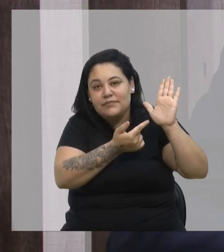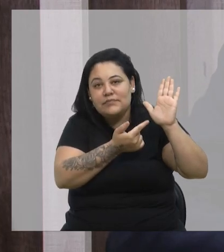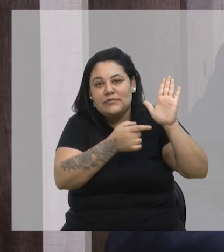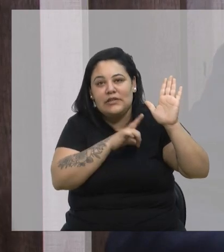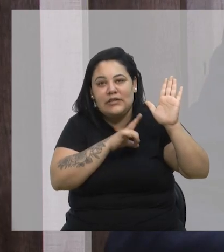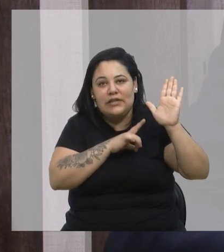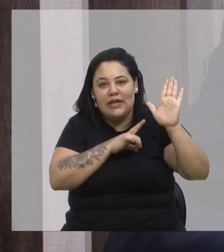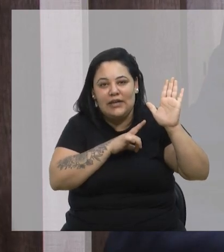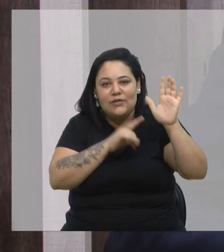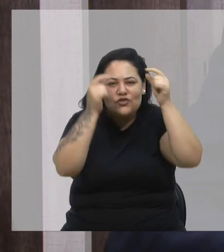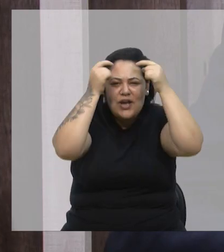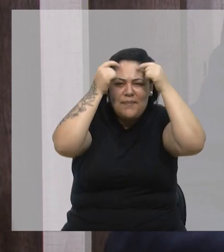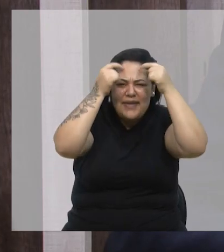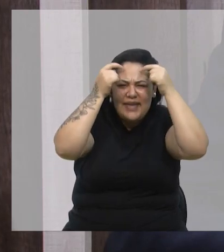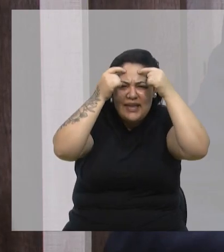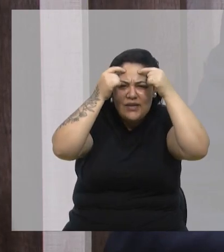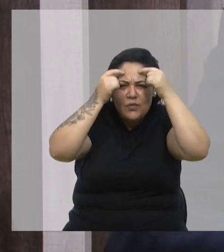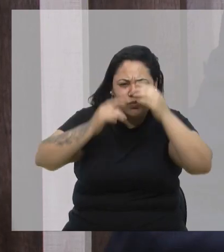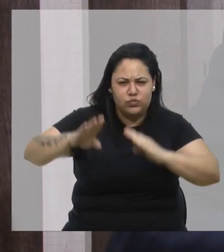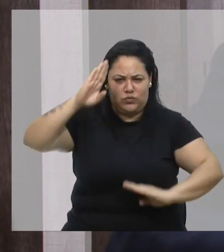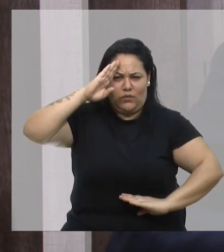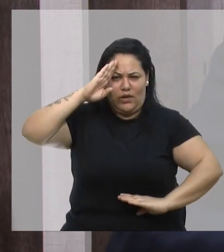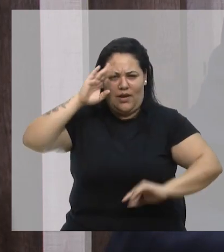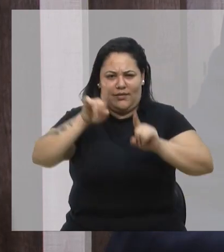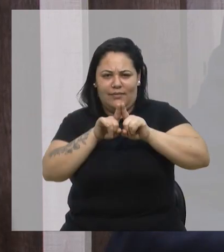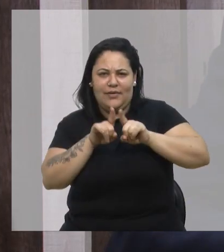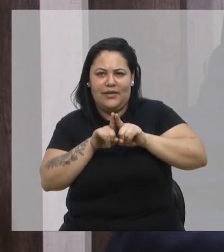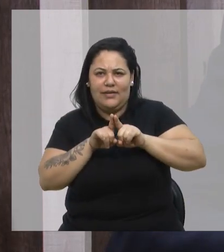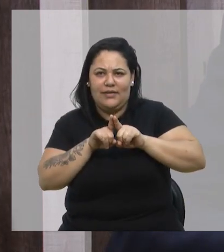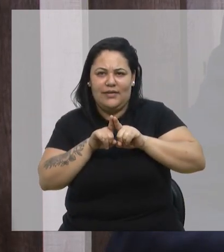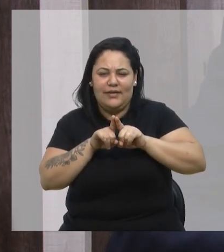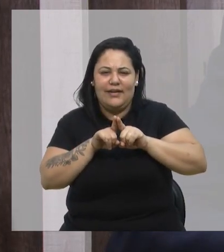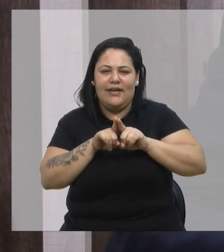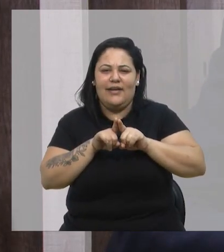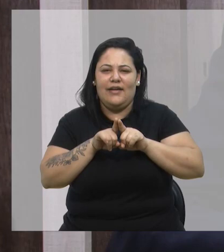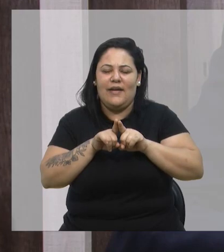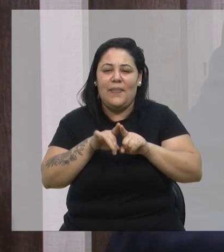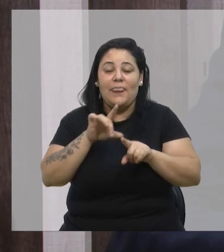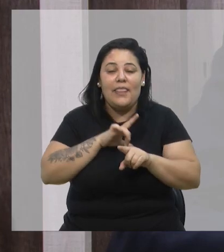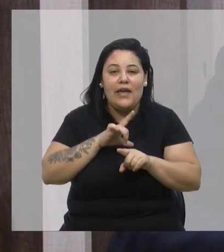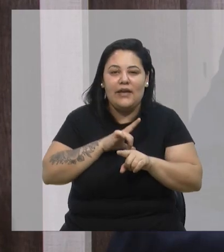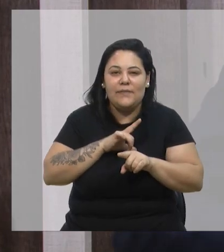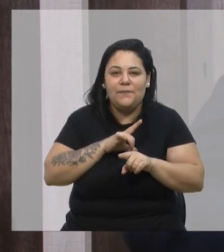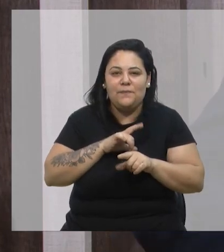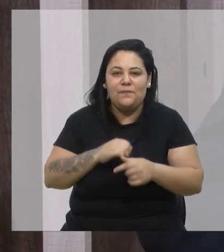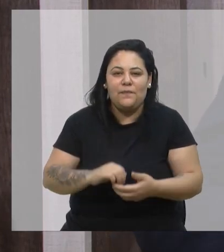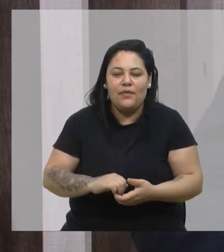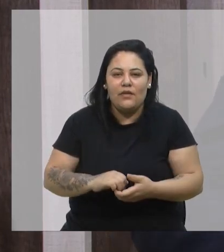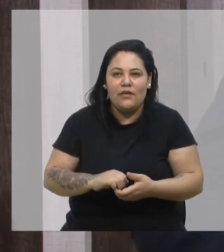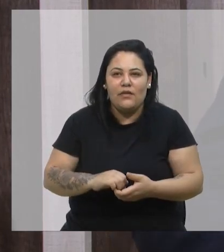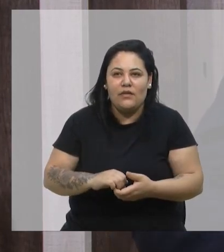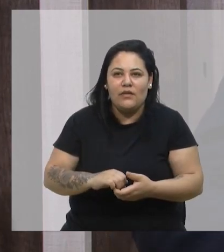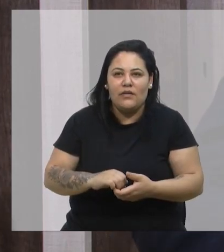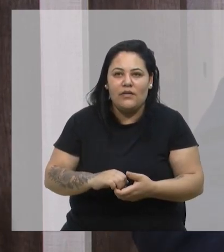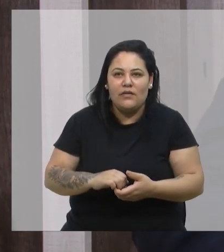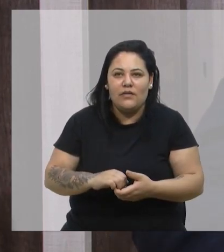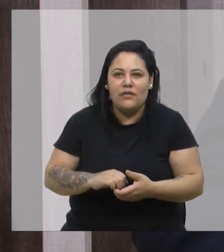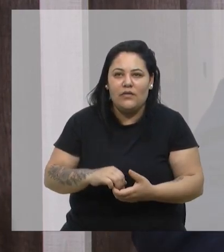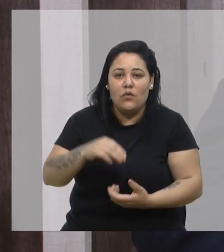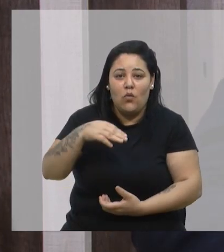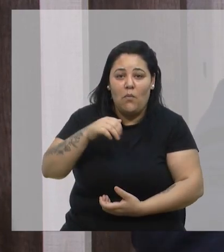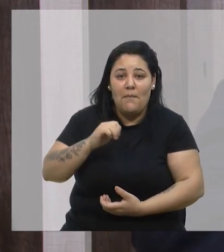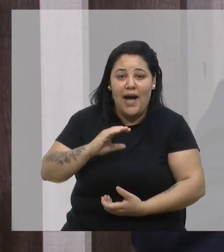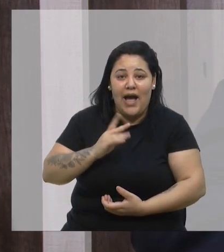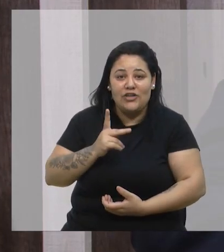temos, claro... o diabinho, o soldado, enfim, o bebê, mas nós temos aqui